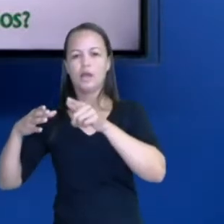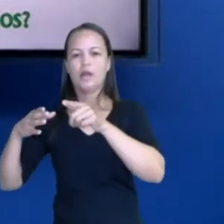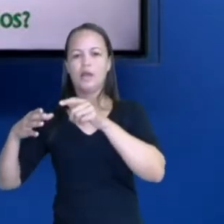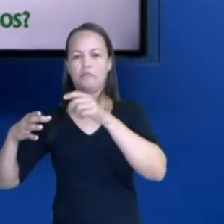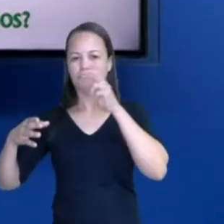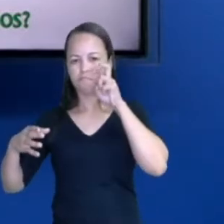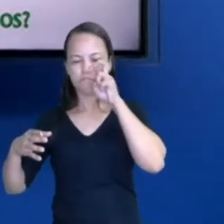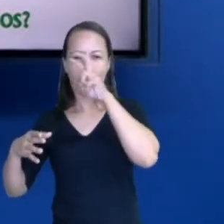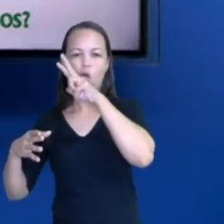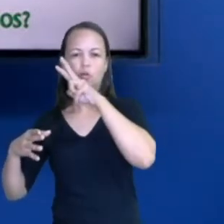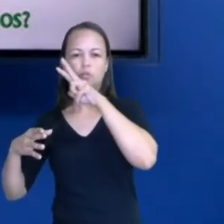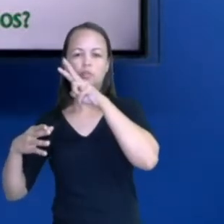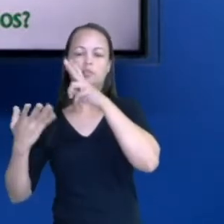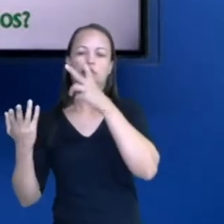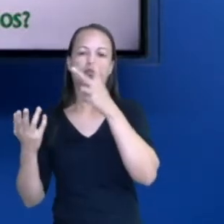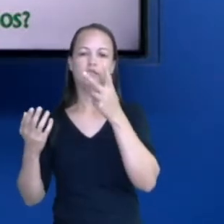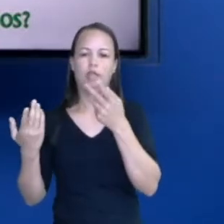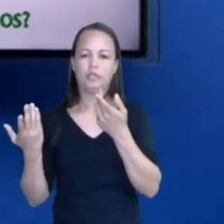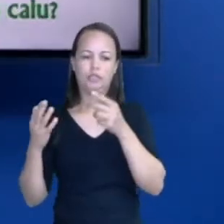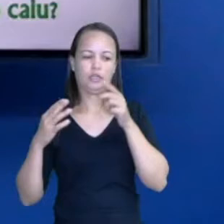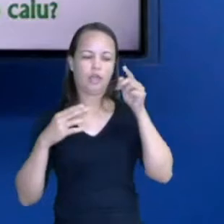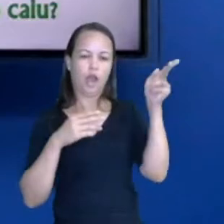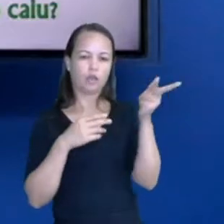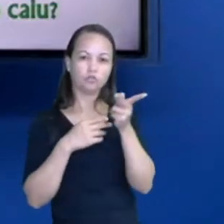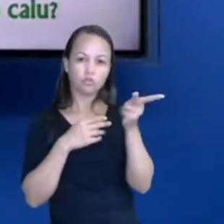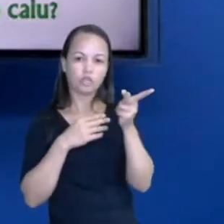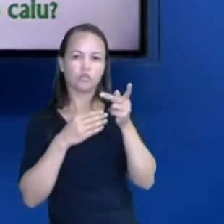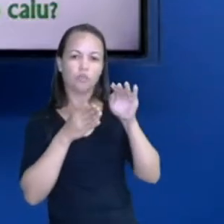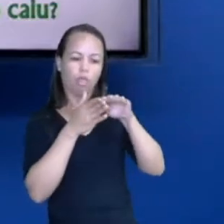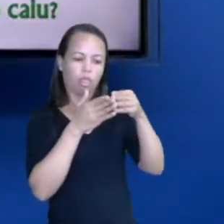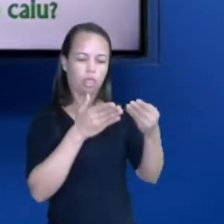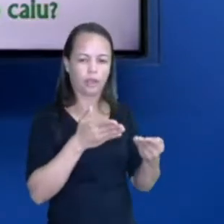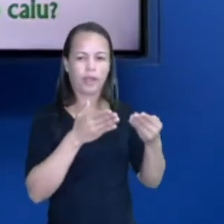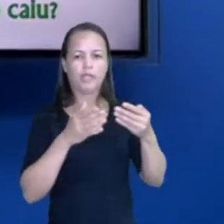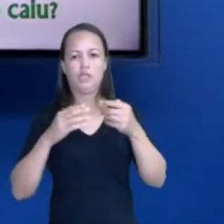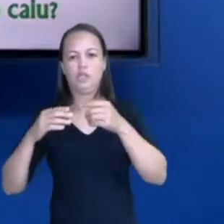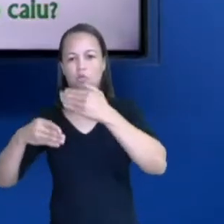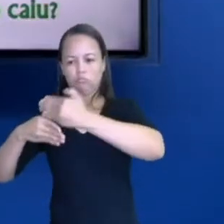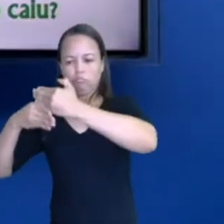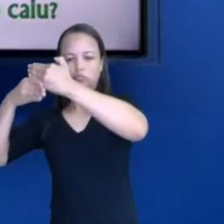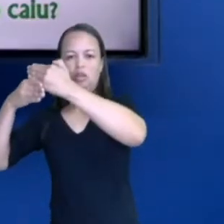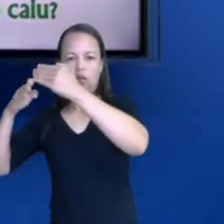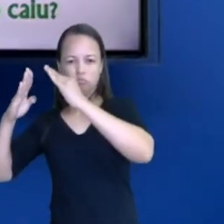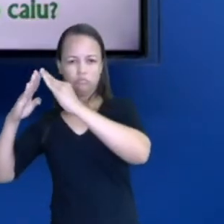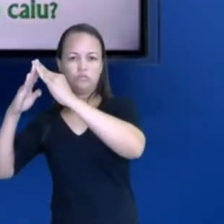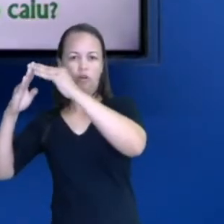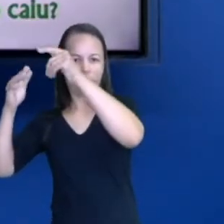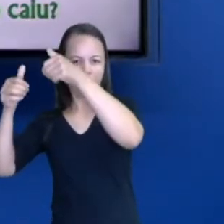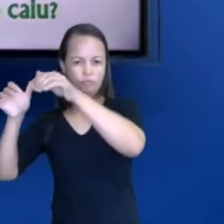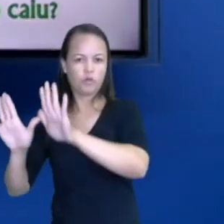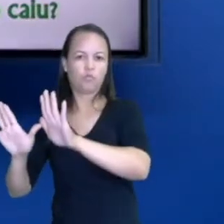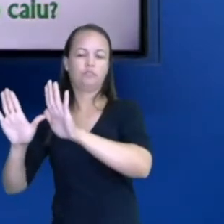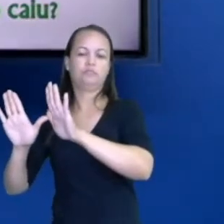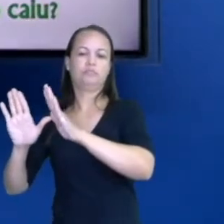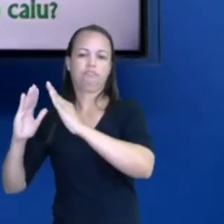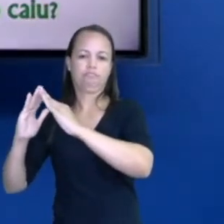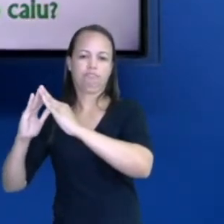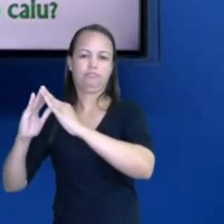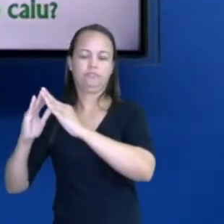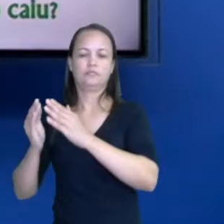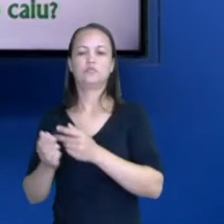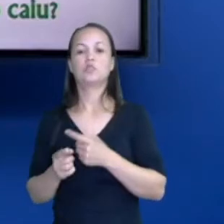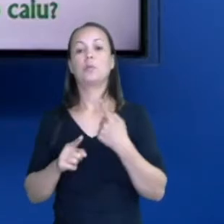comparado com aquela de palha e quando comparado com aquela de madeira, tá certo? E a gente consegue até ver aí, porque a casa